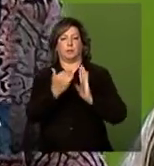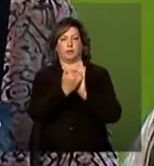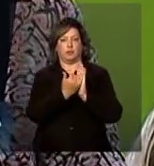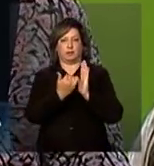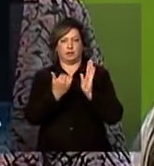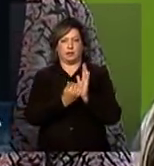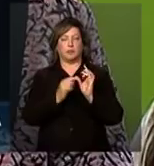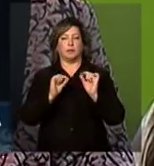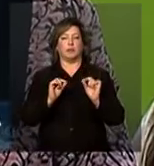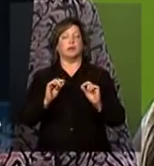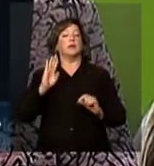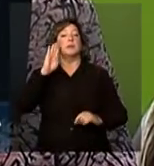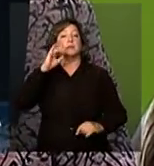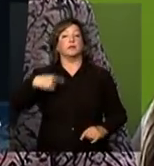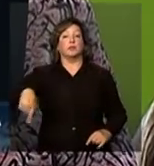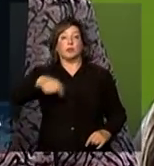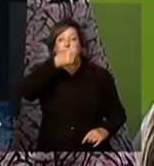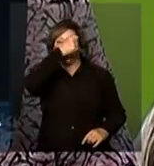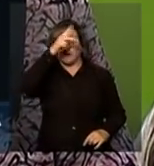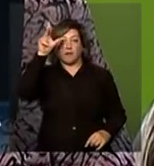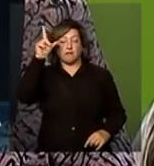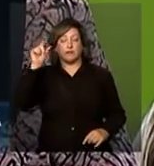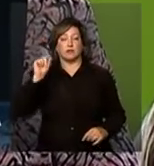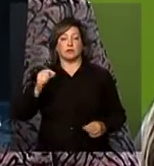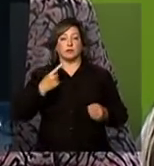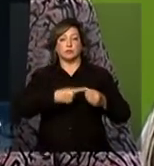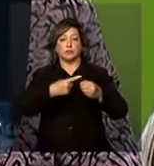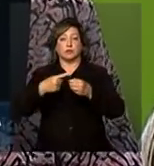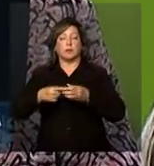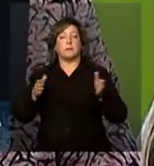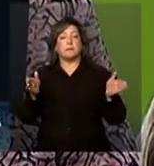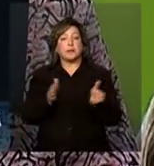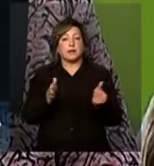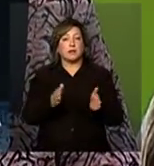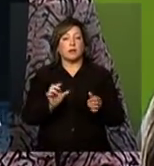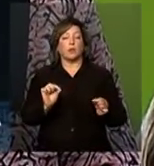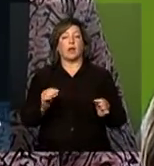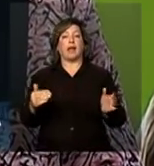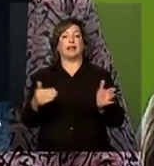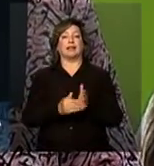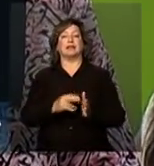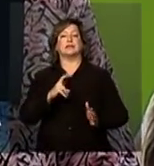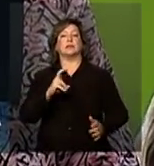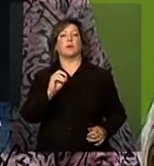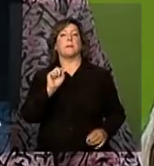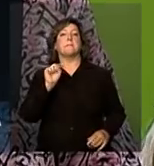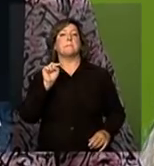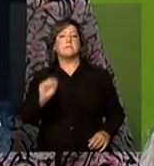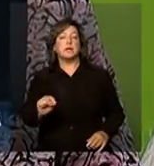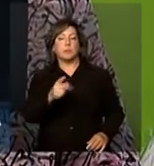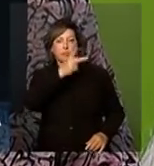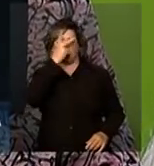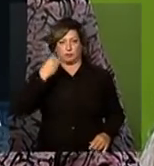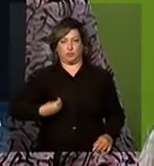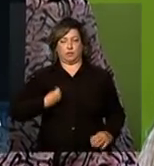as prefeituras menores as prefeituras com até 50.000